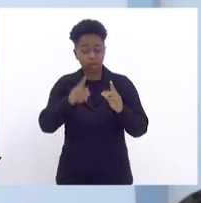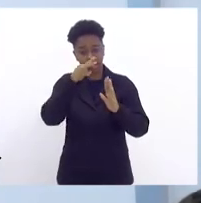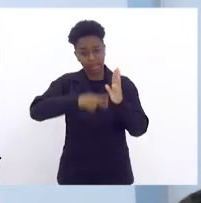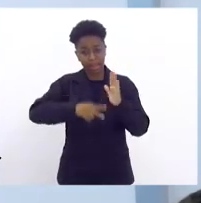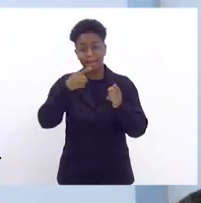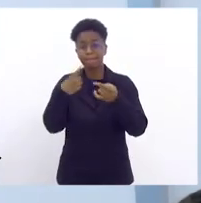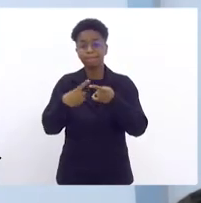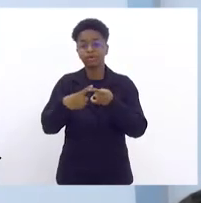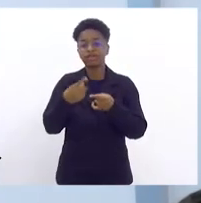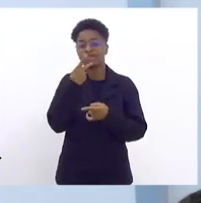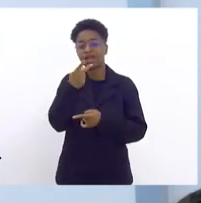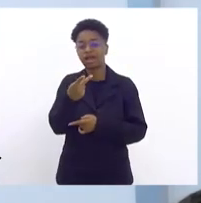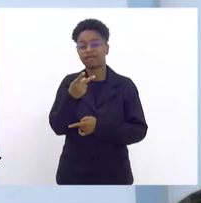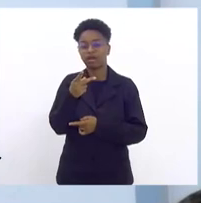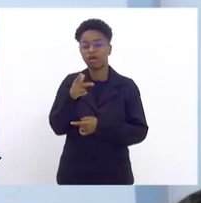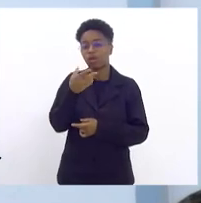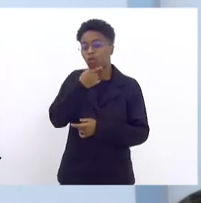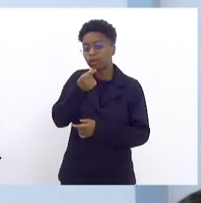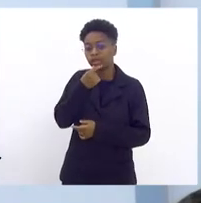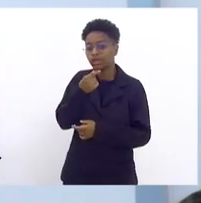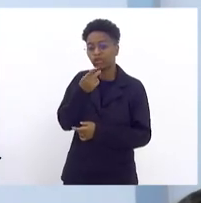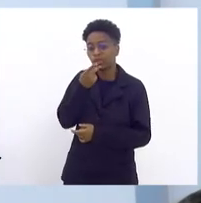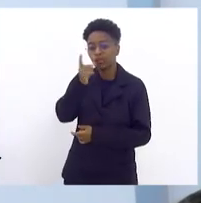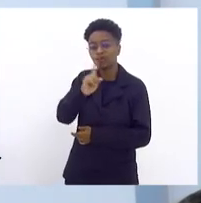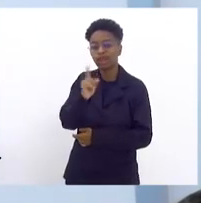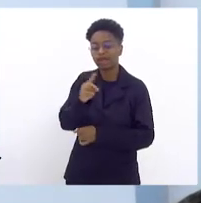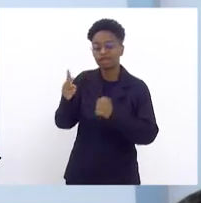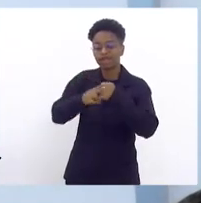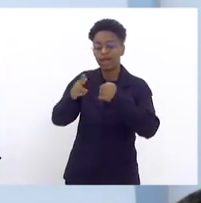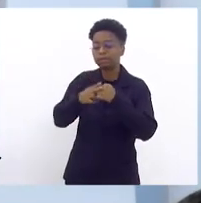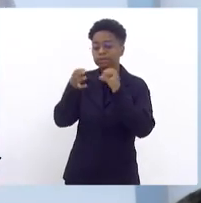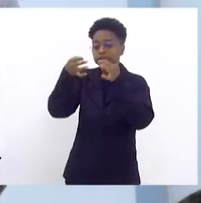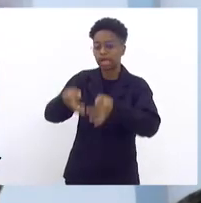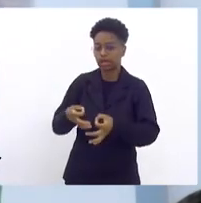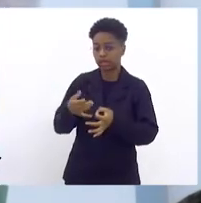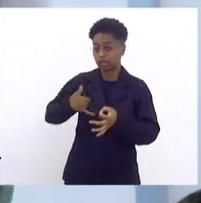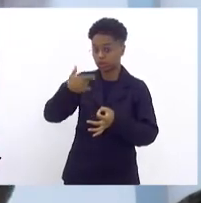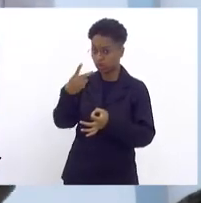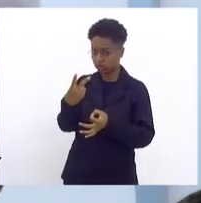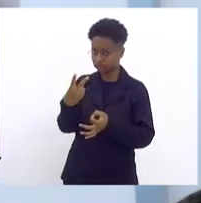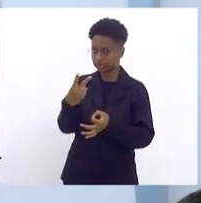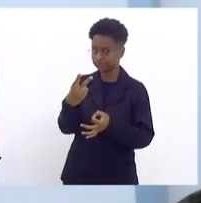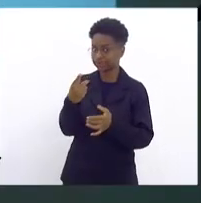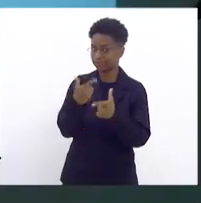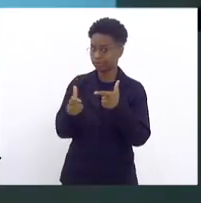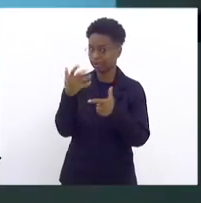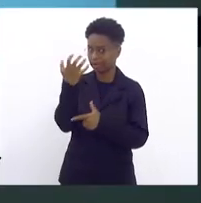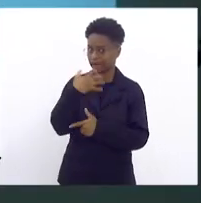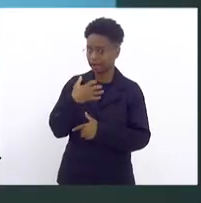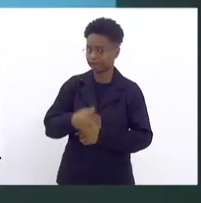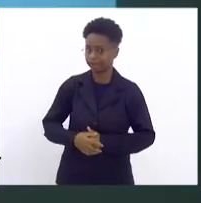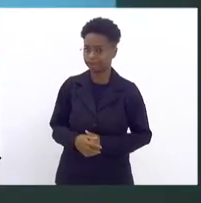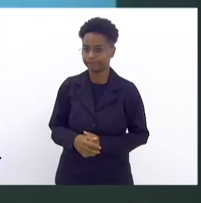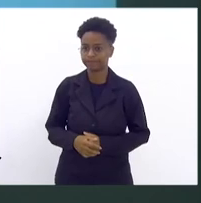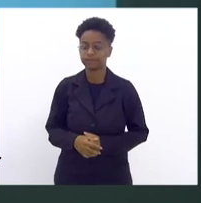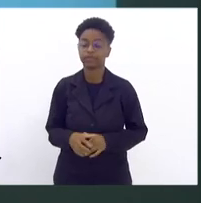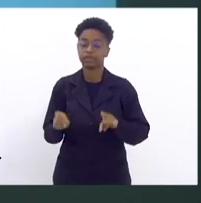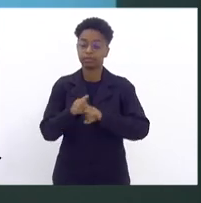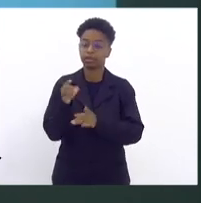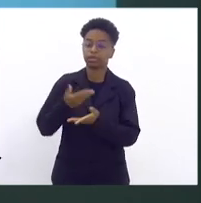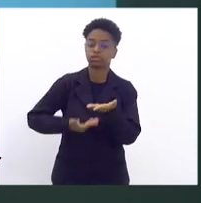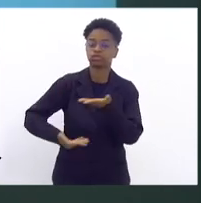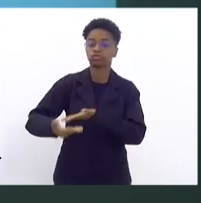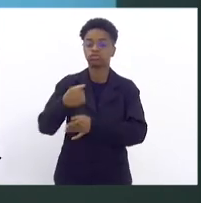maternal falavam não conjugavam corretamente os verbos né é um problema sério né a interação social